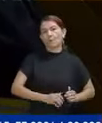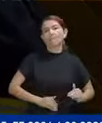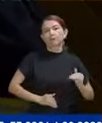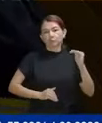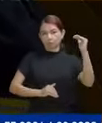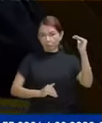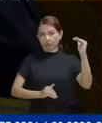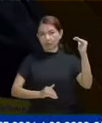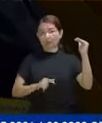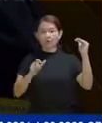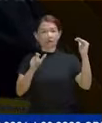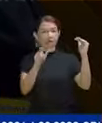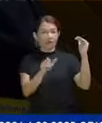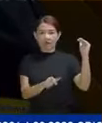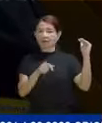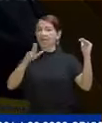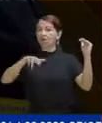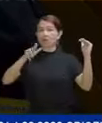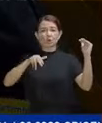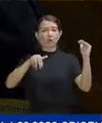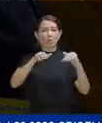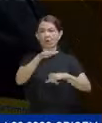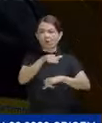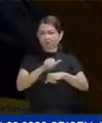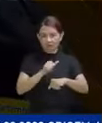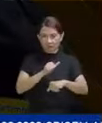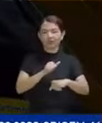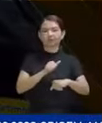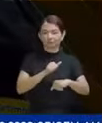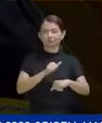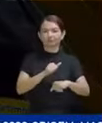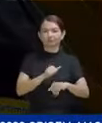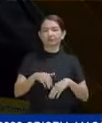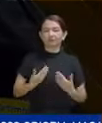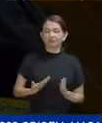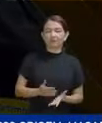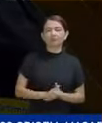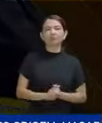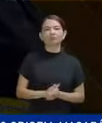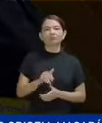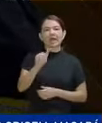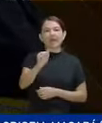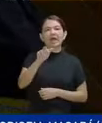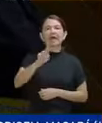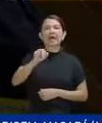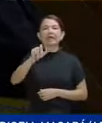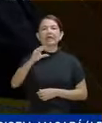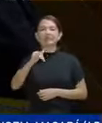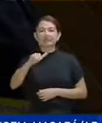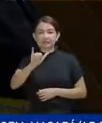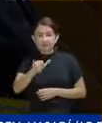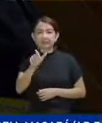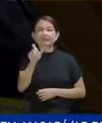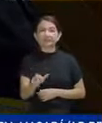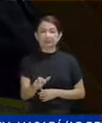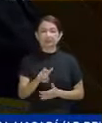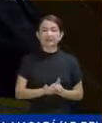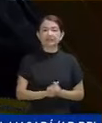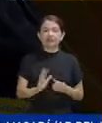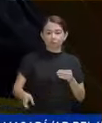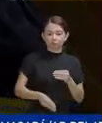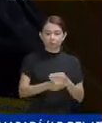ter sido chamada a fazer parte da ação. Guaraci Batista teria feito juntada de procuração